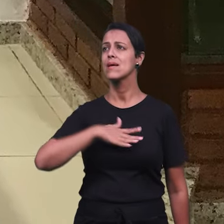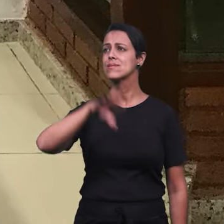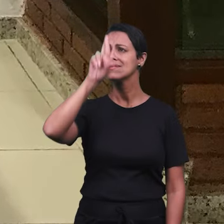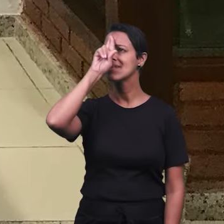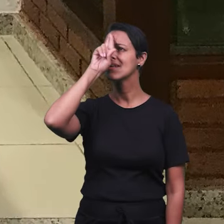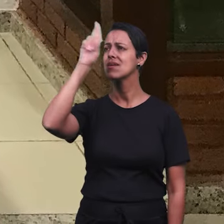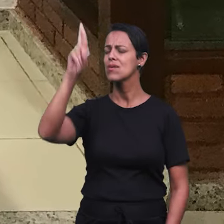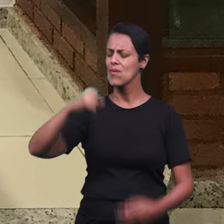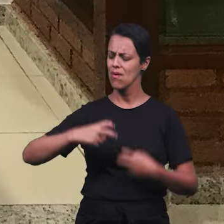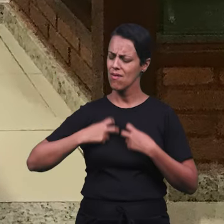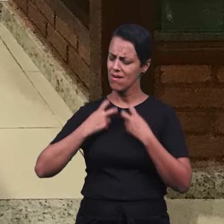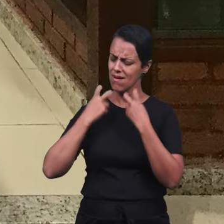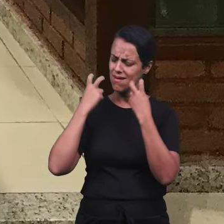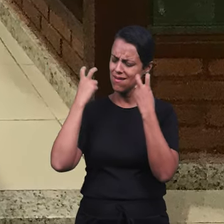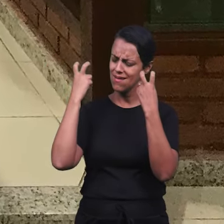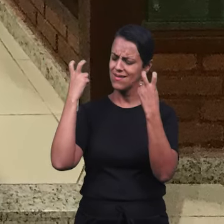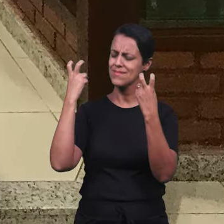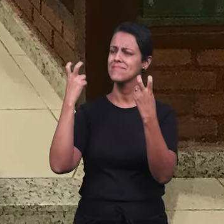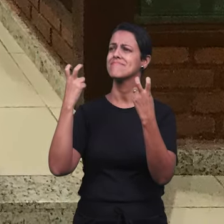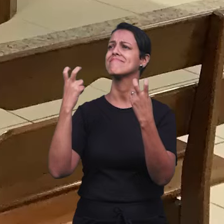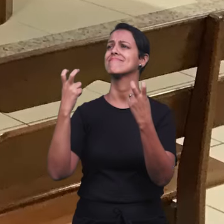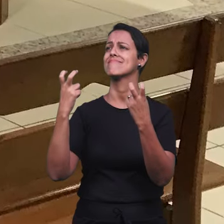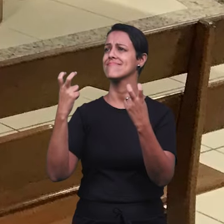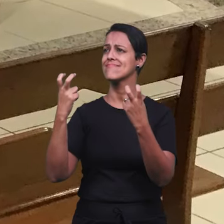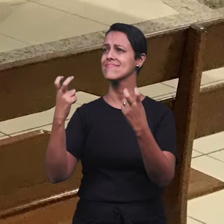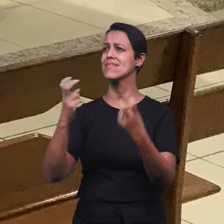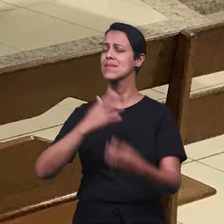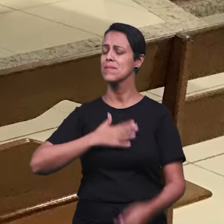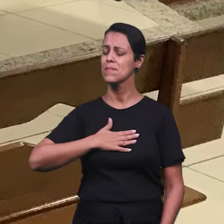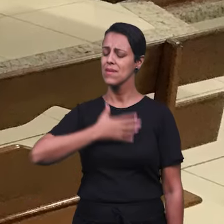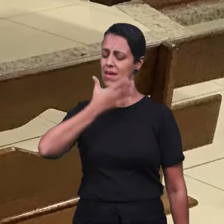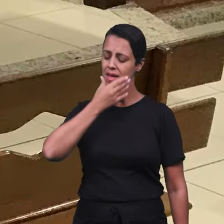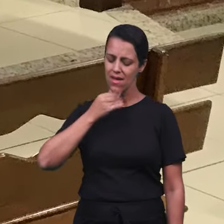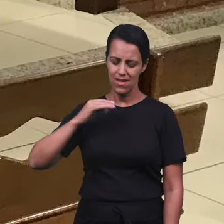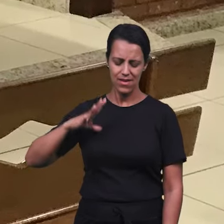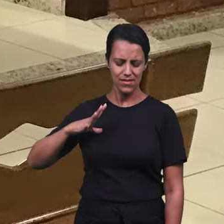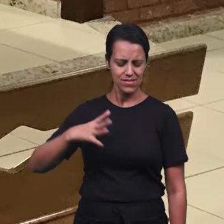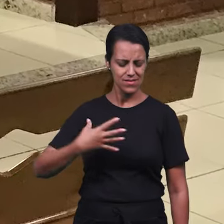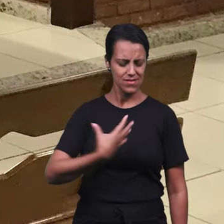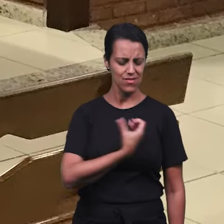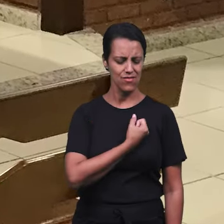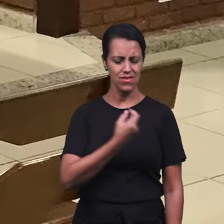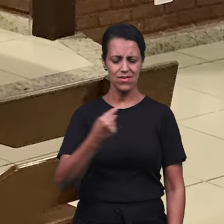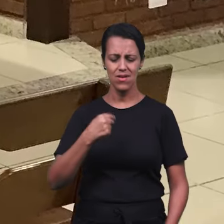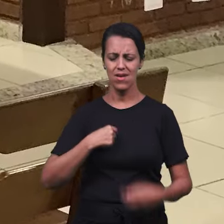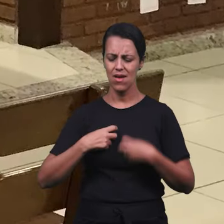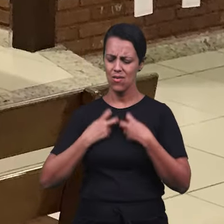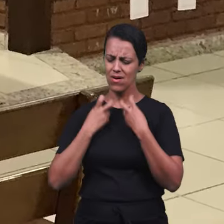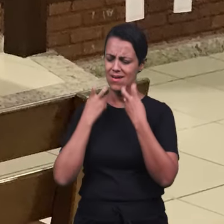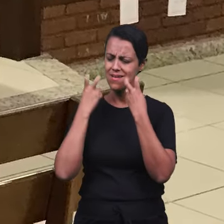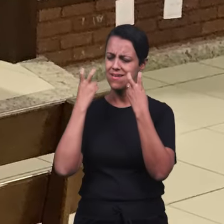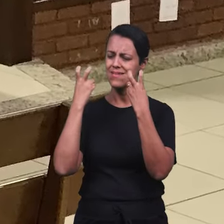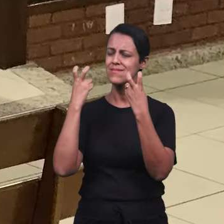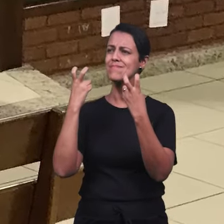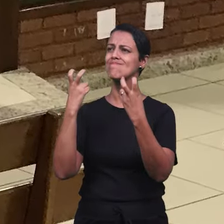ó meu senhor Clamo a Ti meu